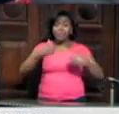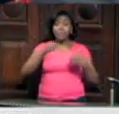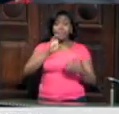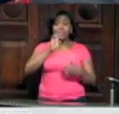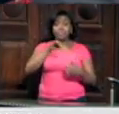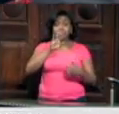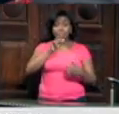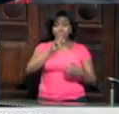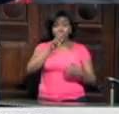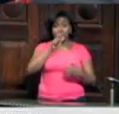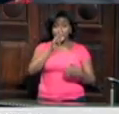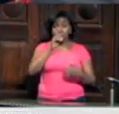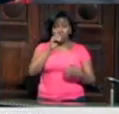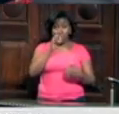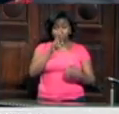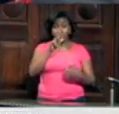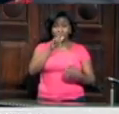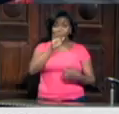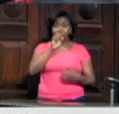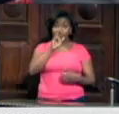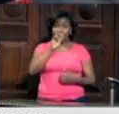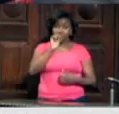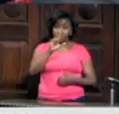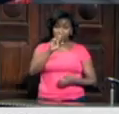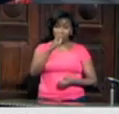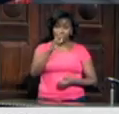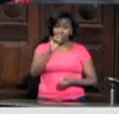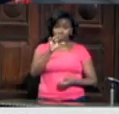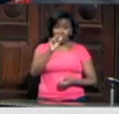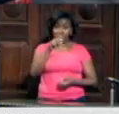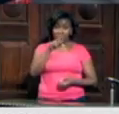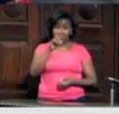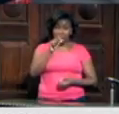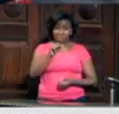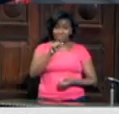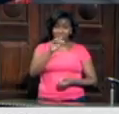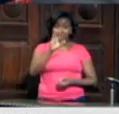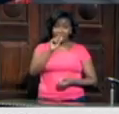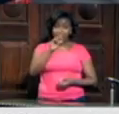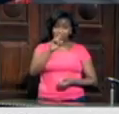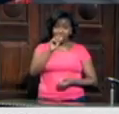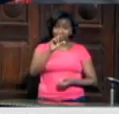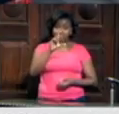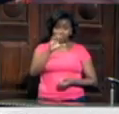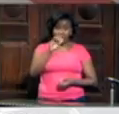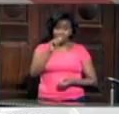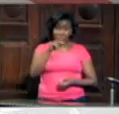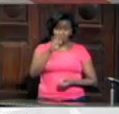Geraldo Holanda Cavalcante, representando neste ato a Academia Brasileira de Letras.